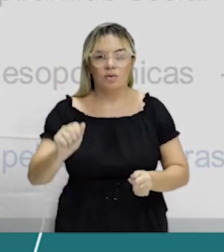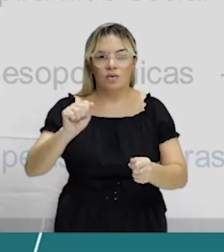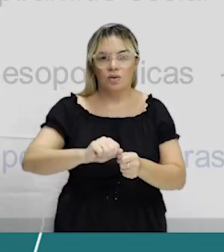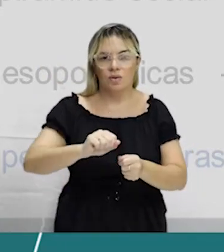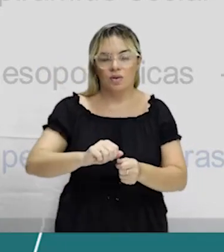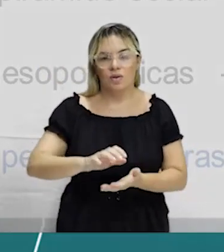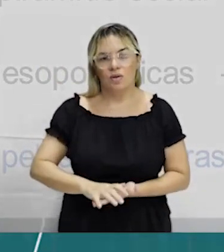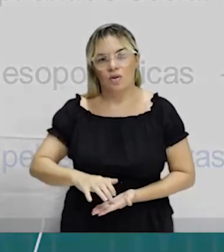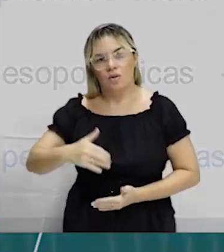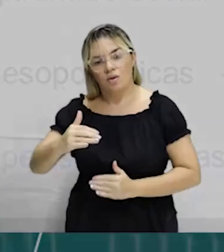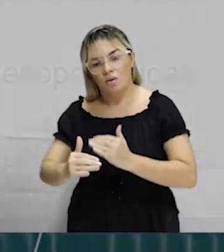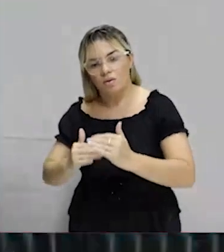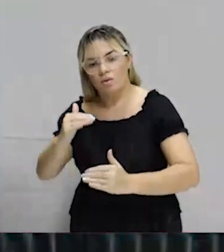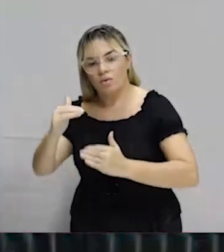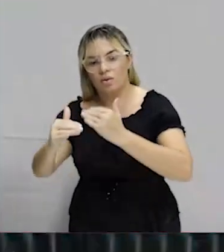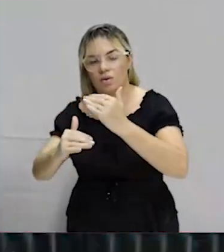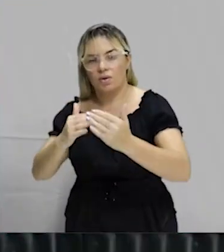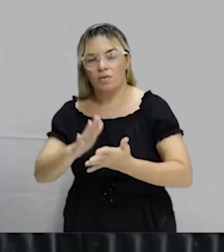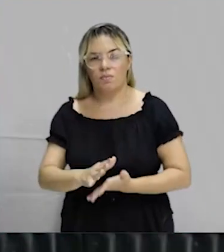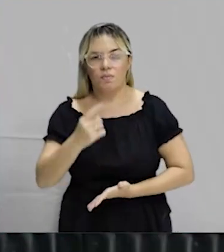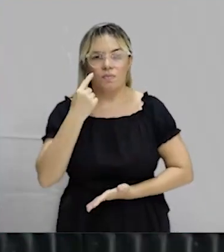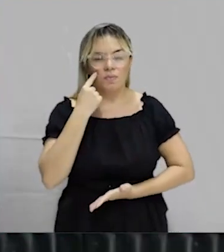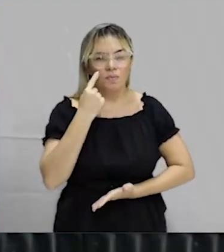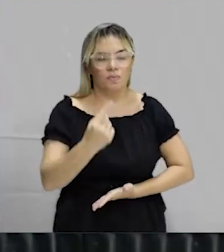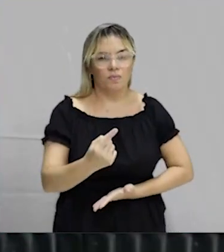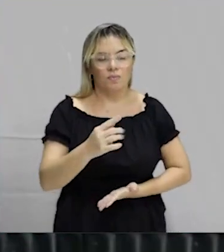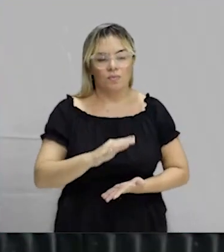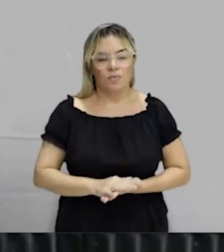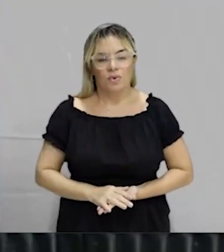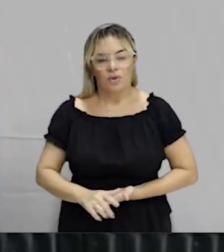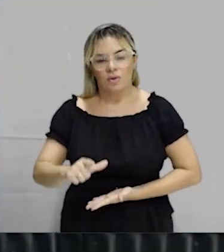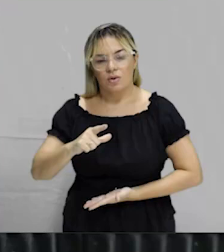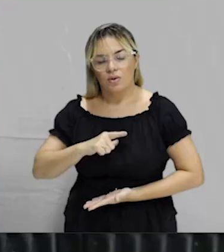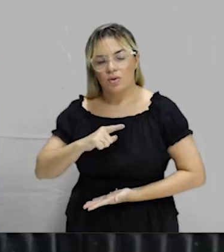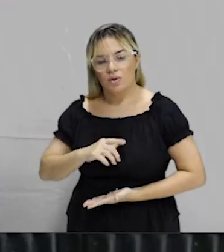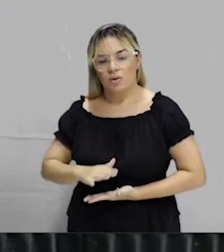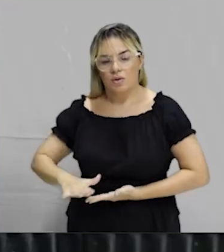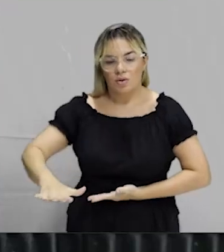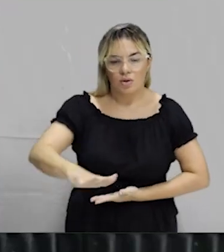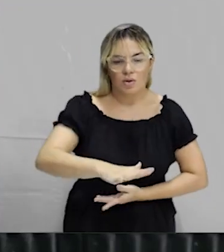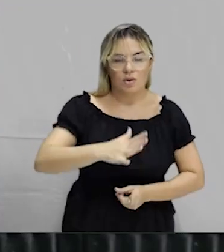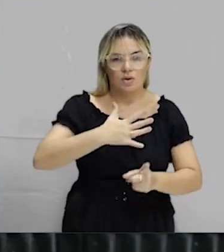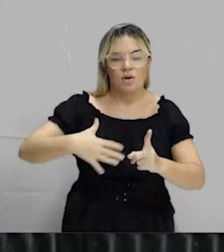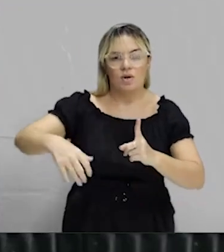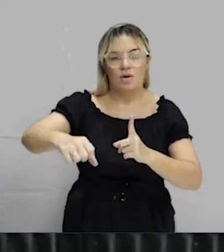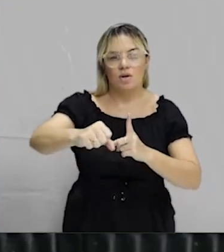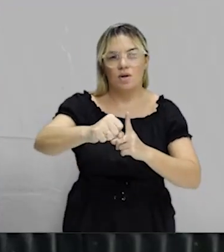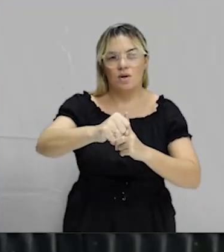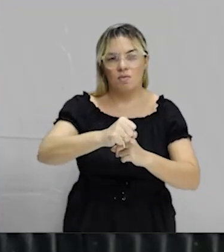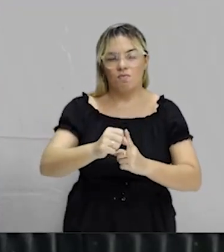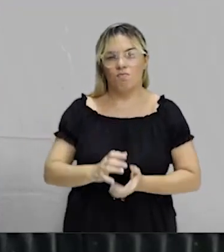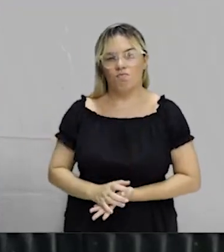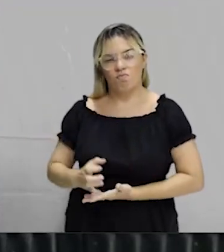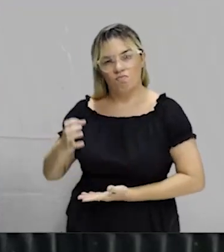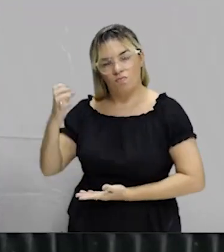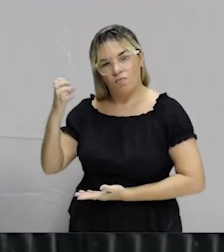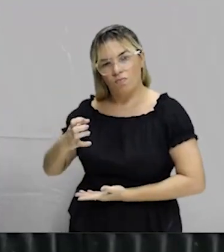eles desenvolveram, o que se observa é a presença de uma sociedade